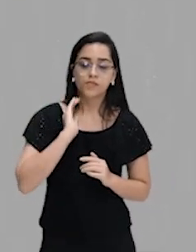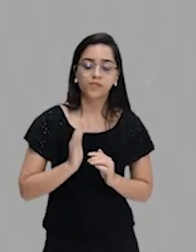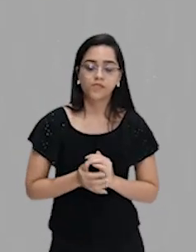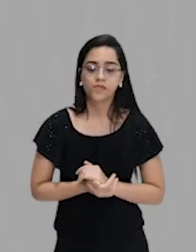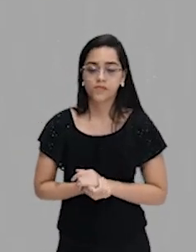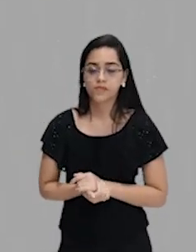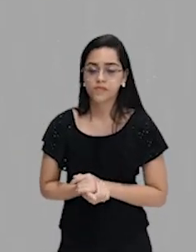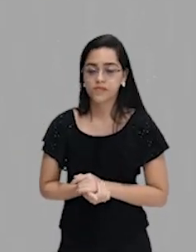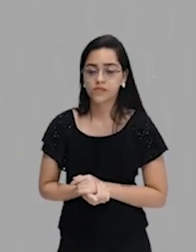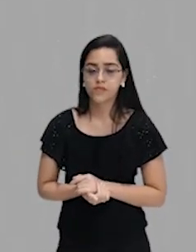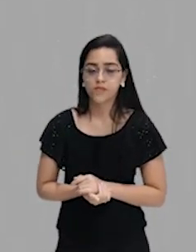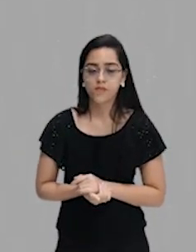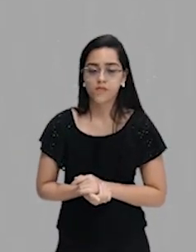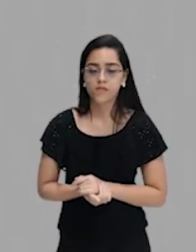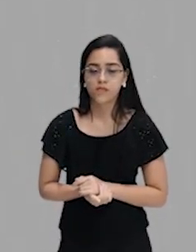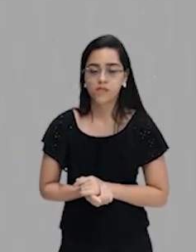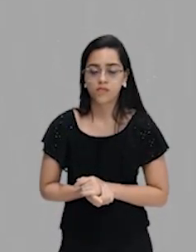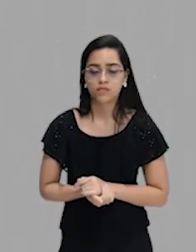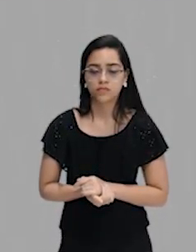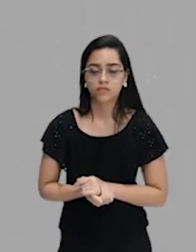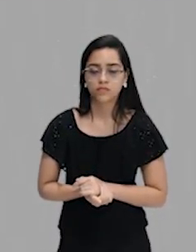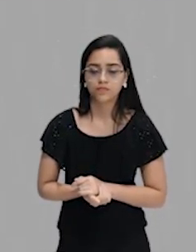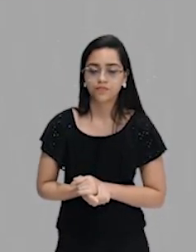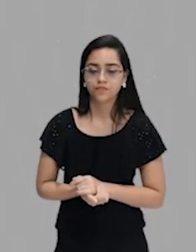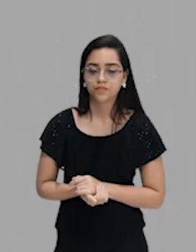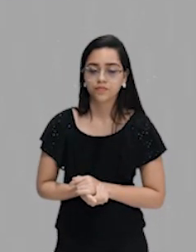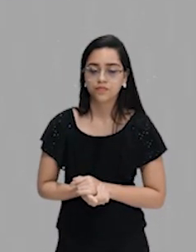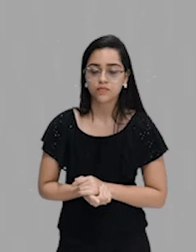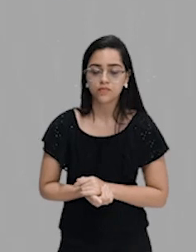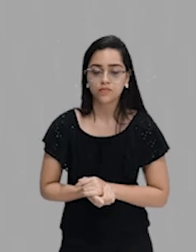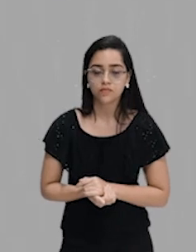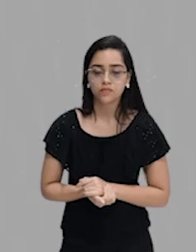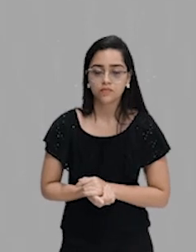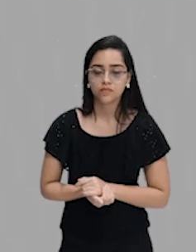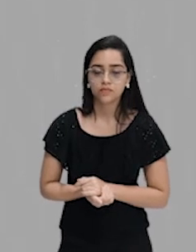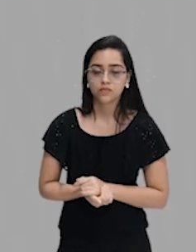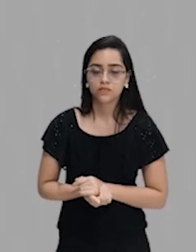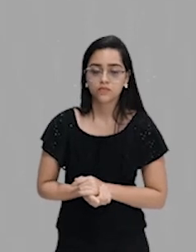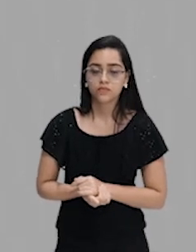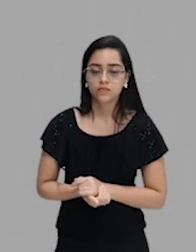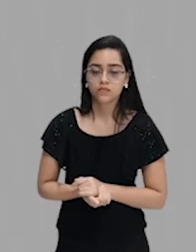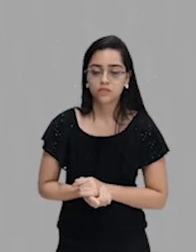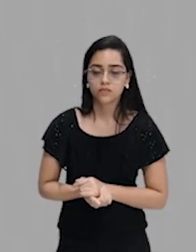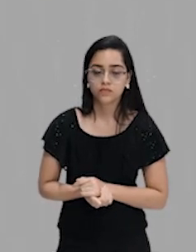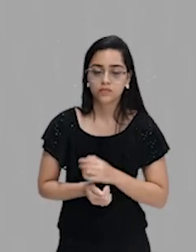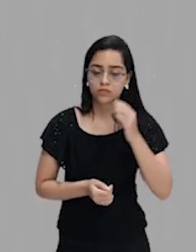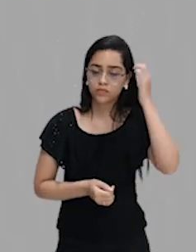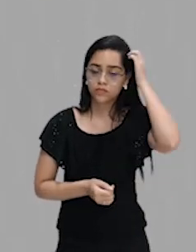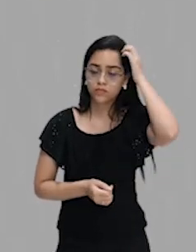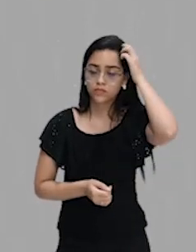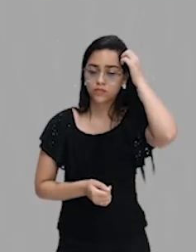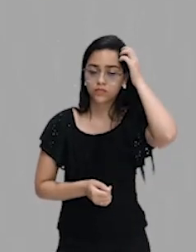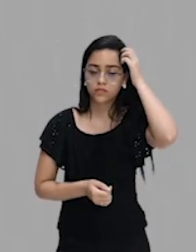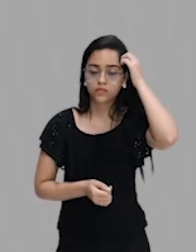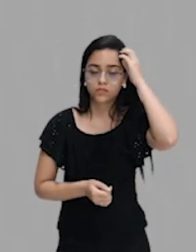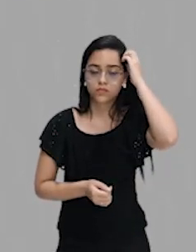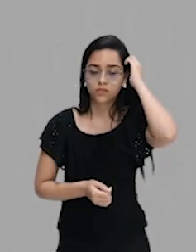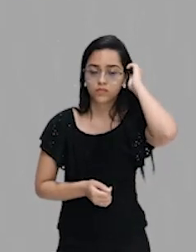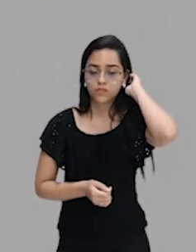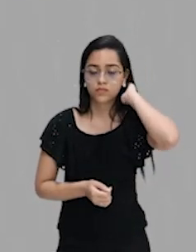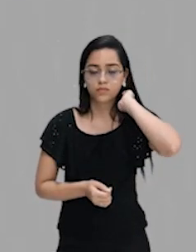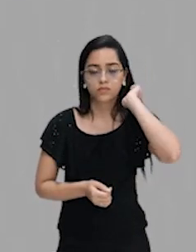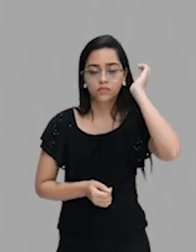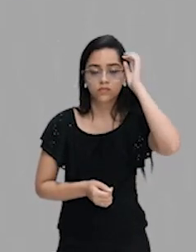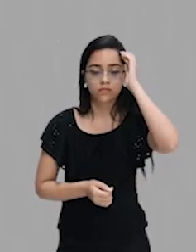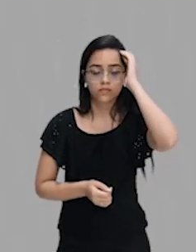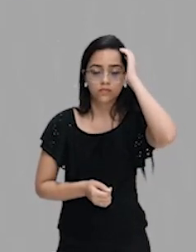ponto em que o círculo vertical passa pelo polo celeste sul, intercepta o horizonte. Né? A linha